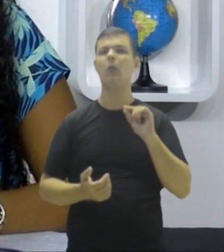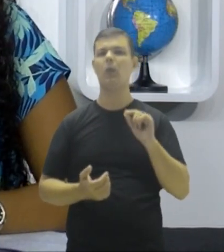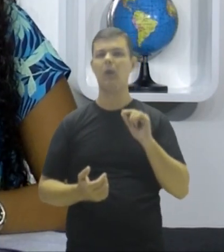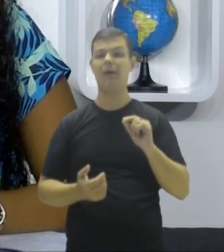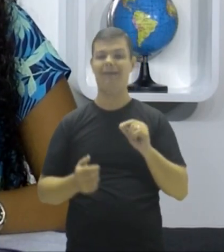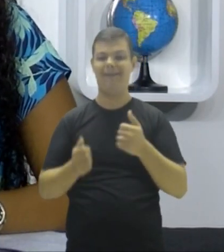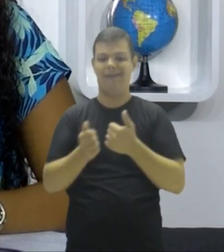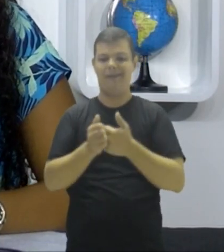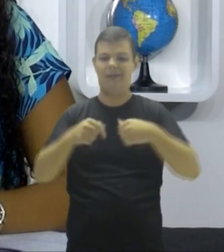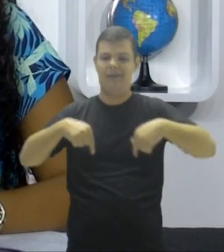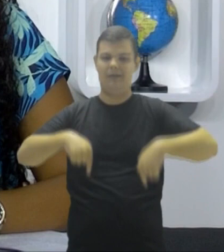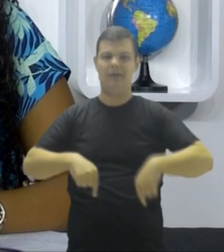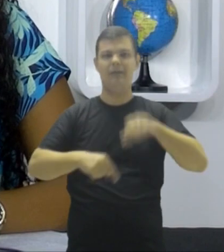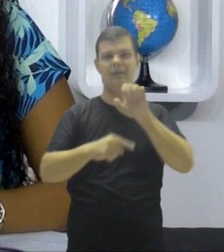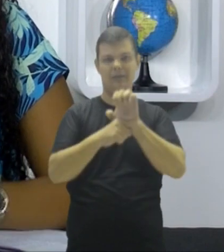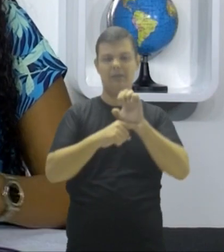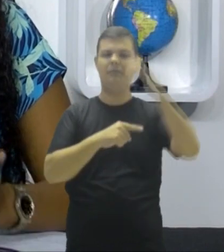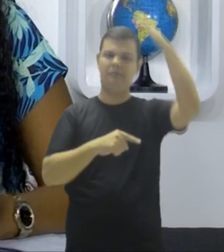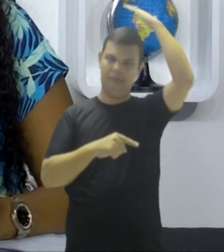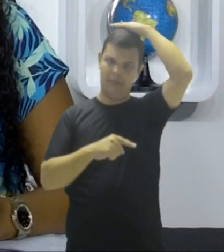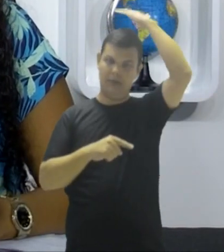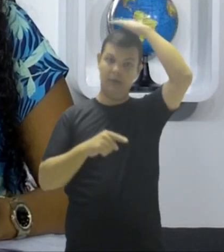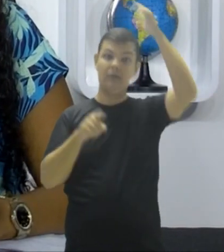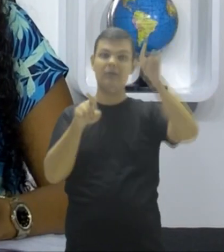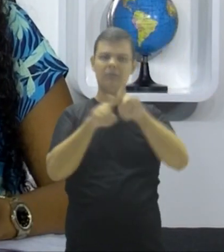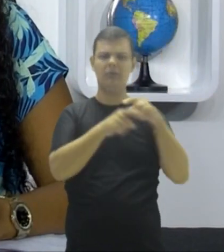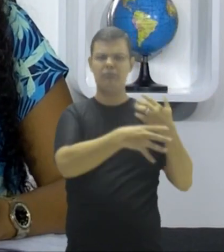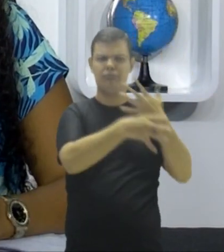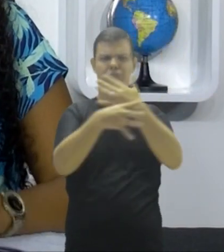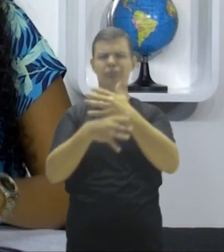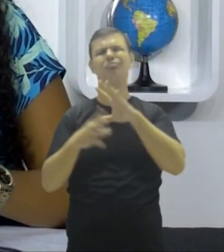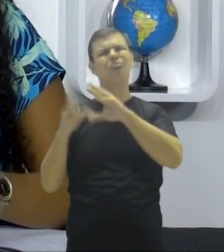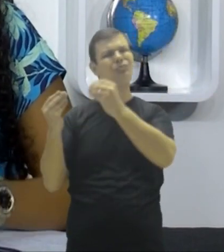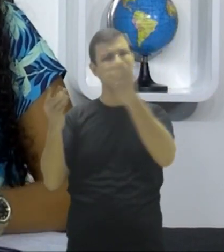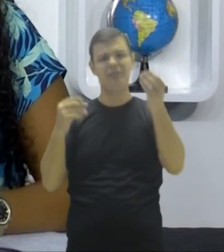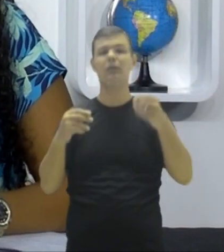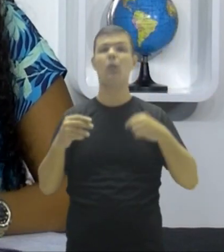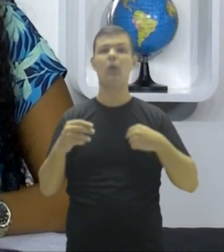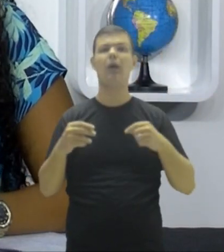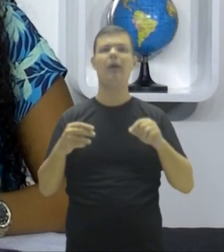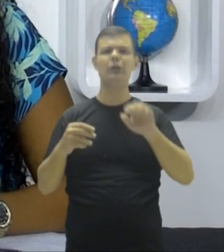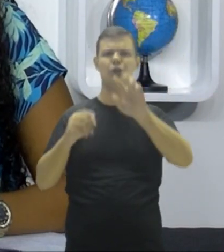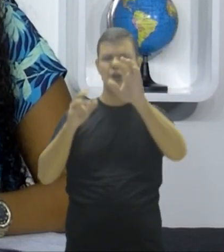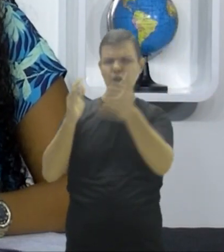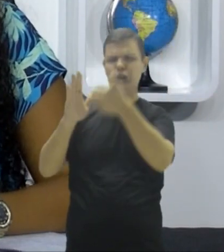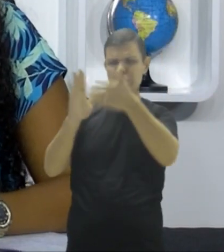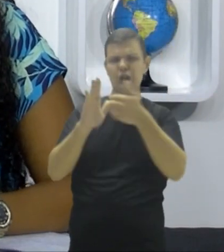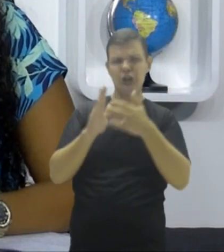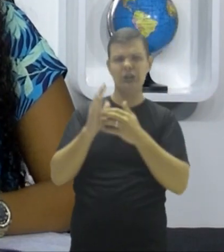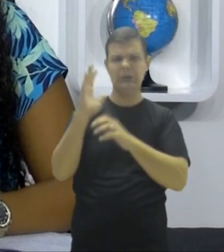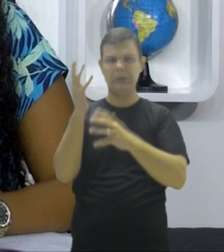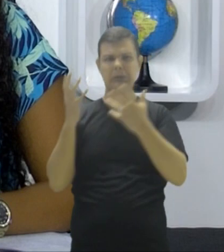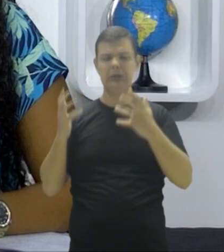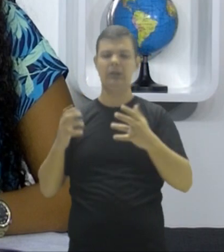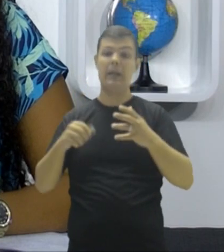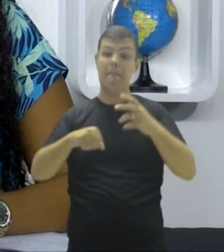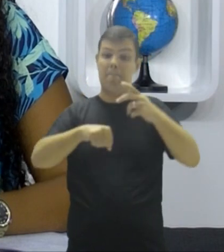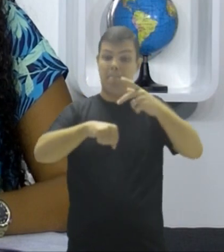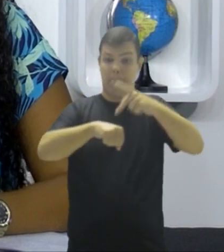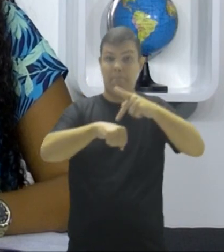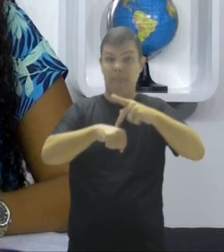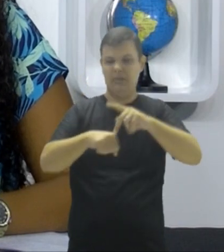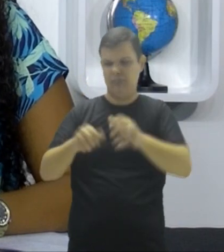que ocorre aqui no Pará e em diversos municípios do Brasil, que é através da extração da mineração. A mineração